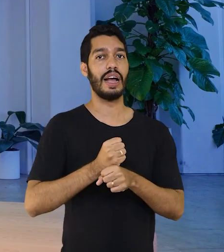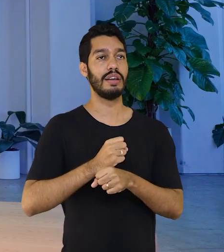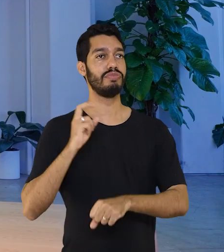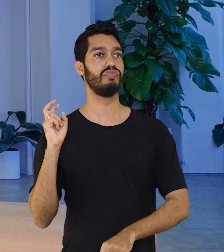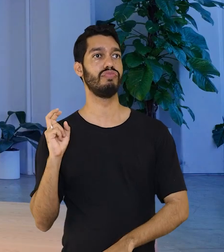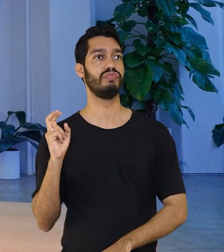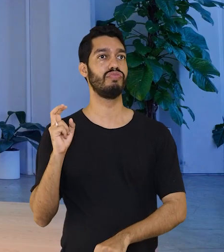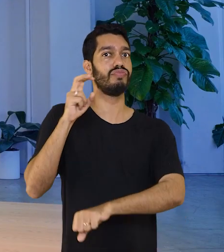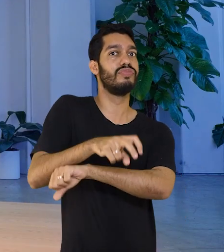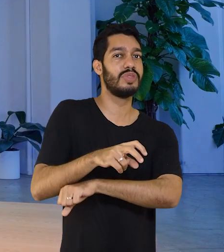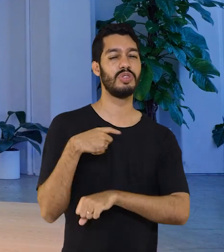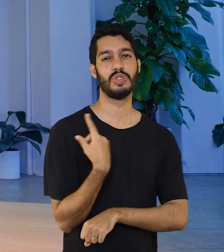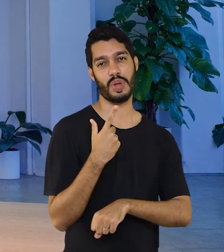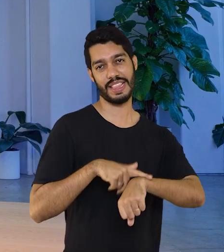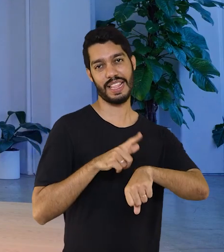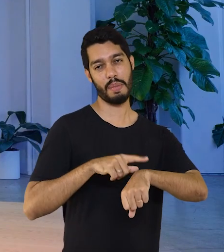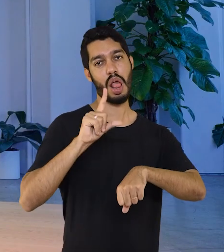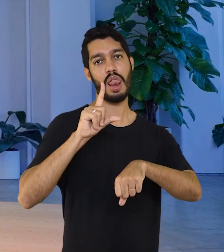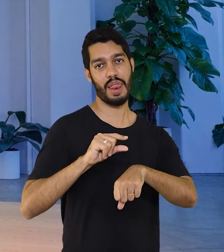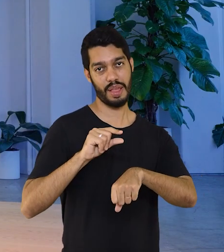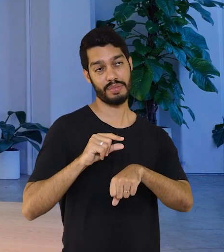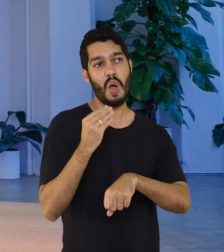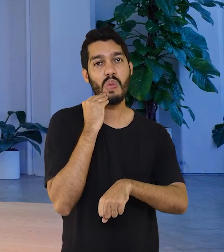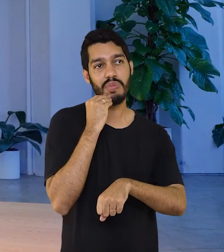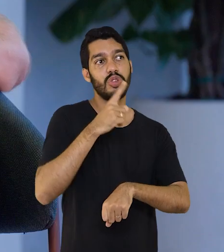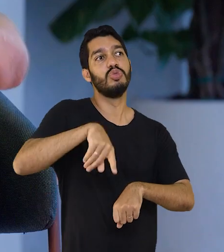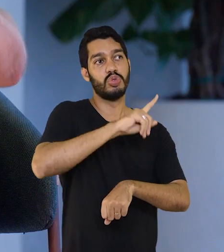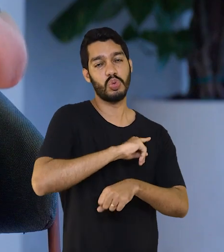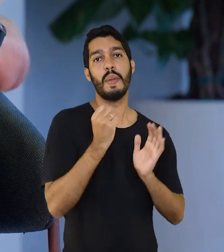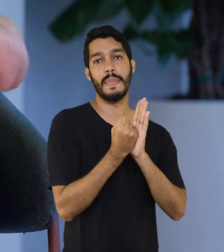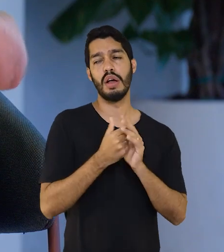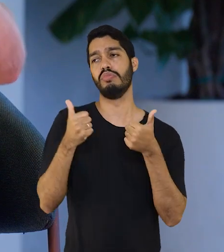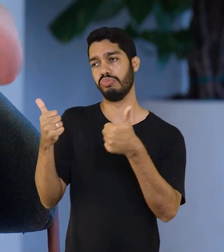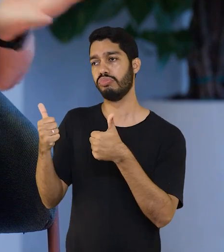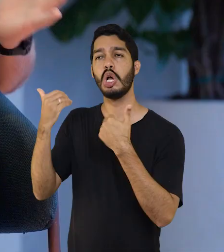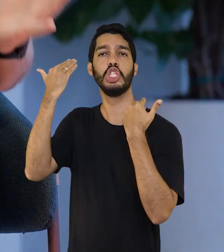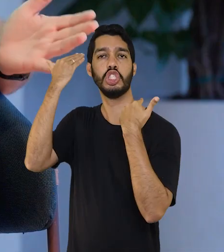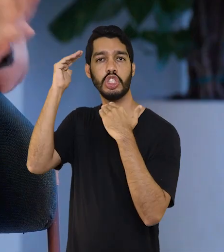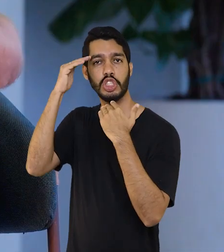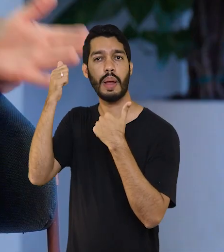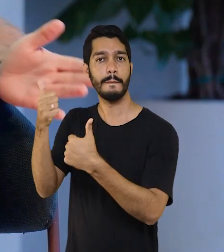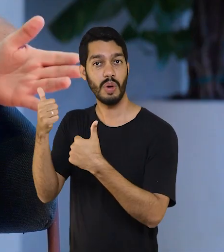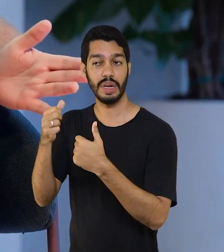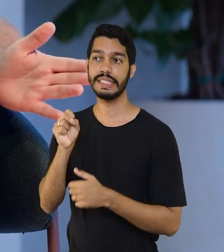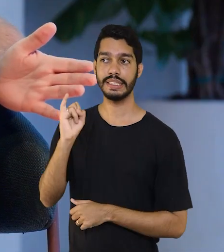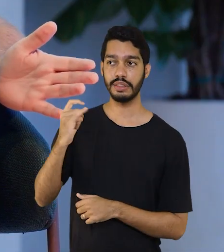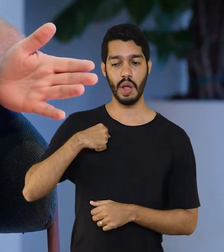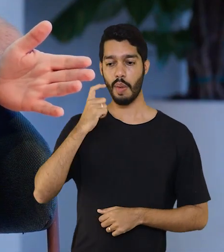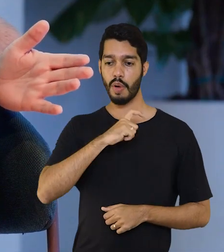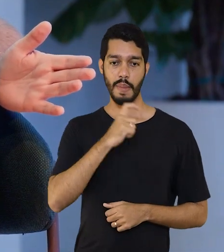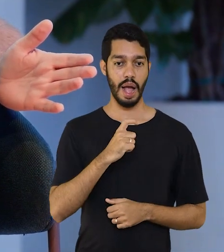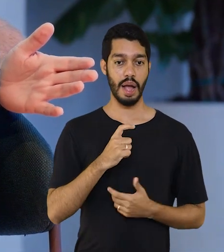anos depois, a gente tem que gastar menos tempo explicando essas coisas, porque é meio óbvio. Não, todas as marcas. No brainer. Se eu não